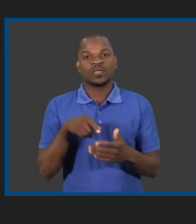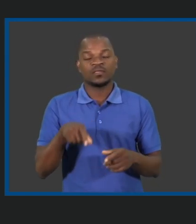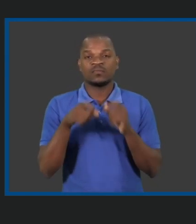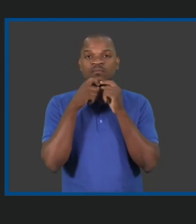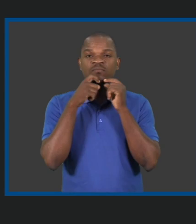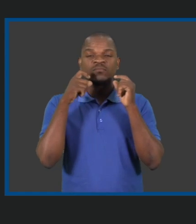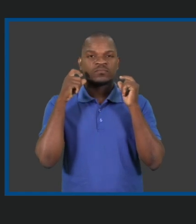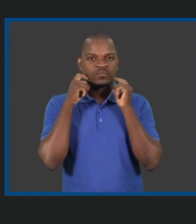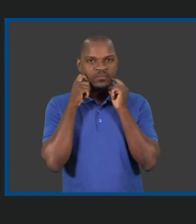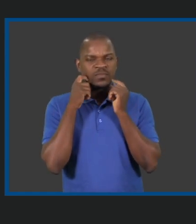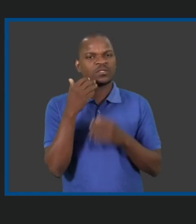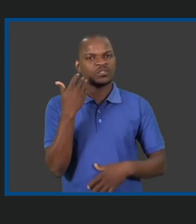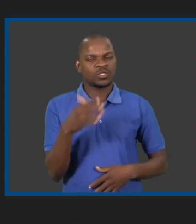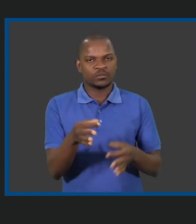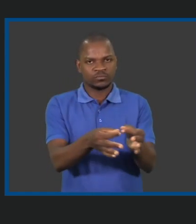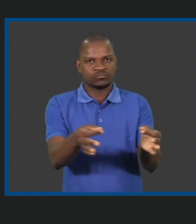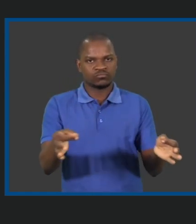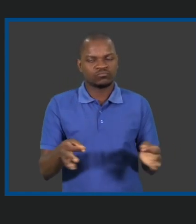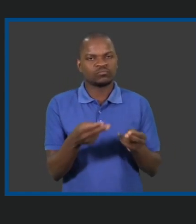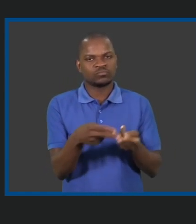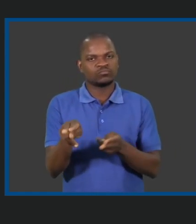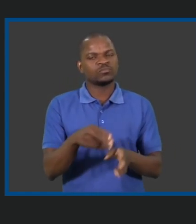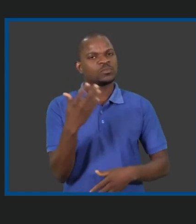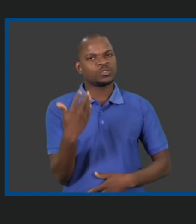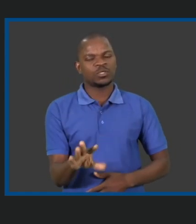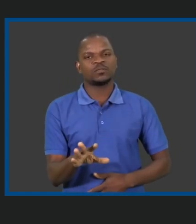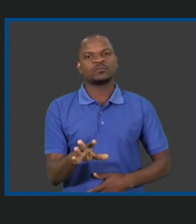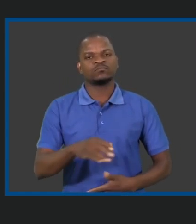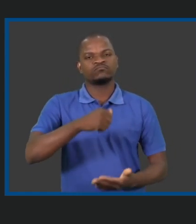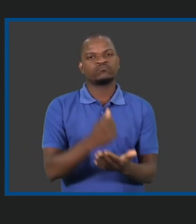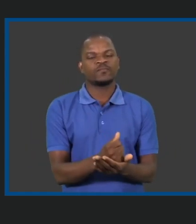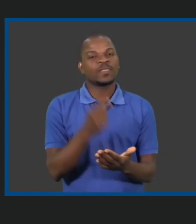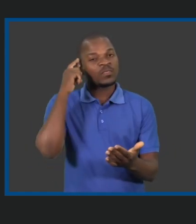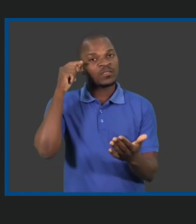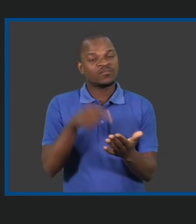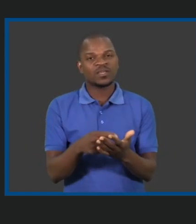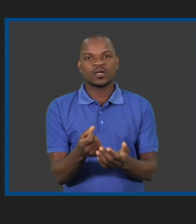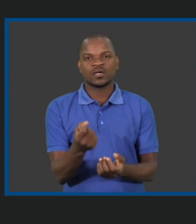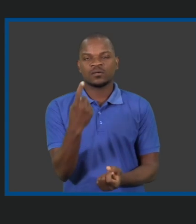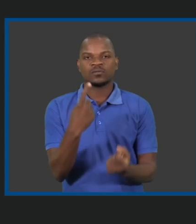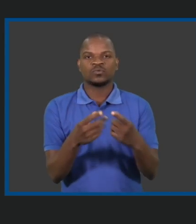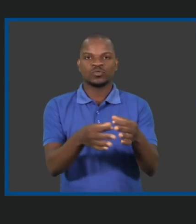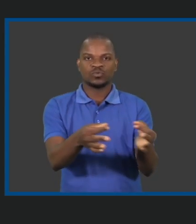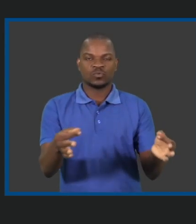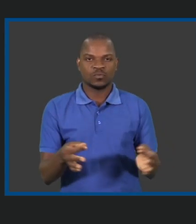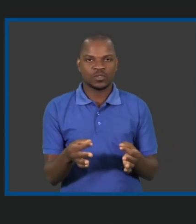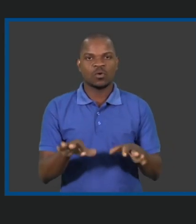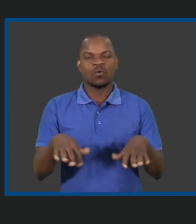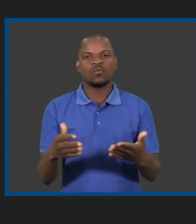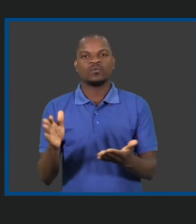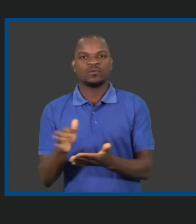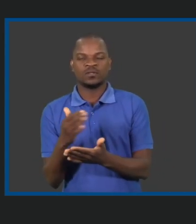tratado fará com que alguns documentos que já estejam preparados ou livros ou obras nos outros países nas universidades